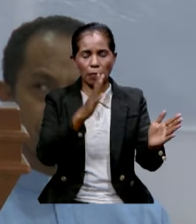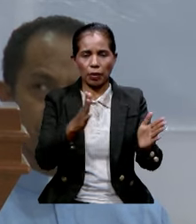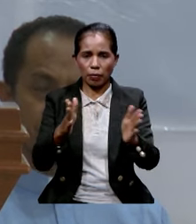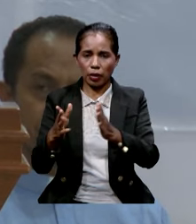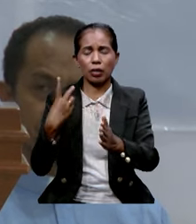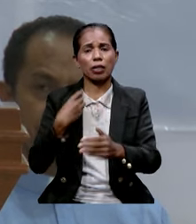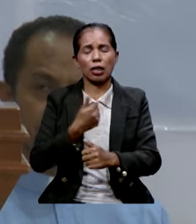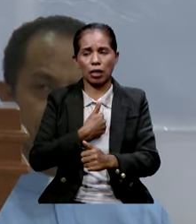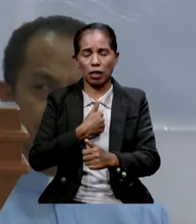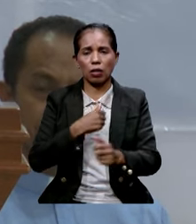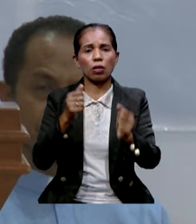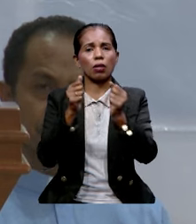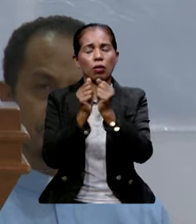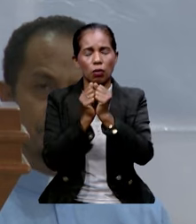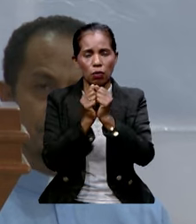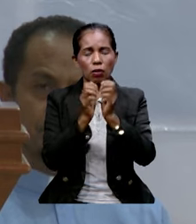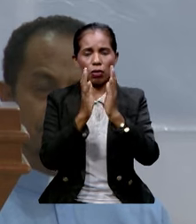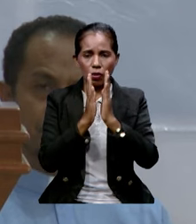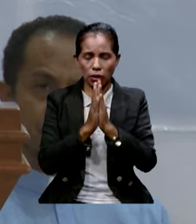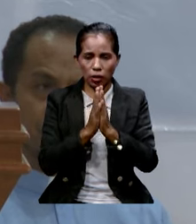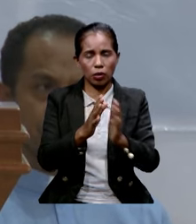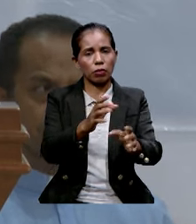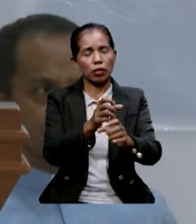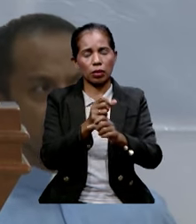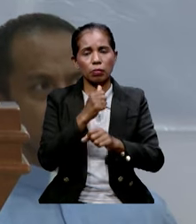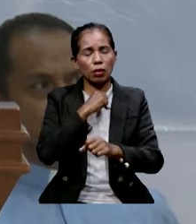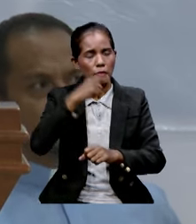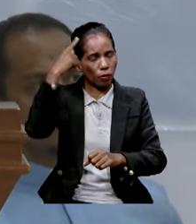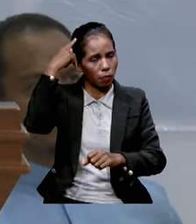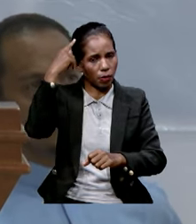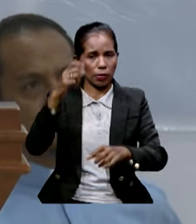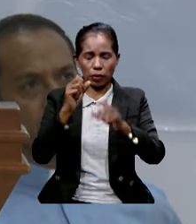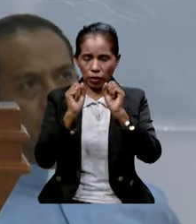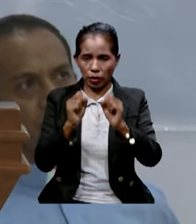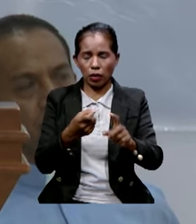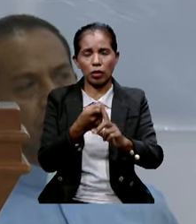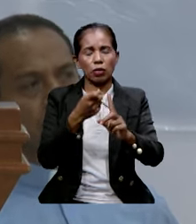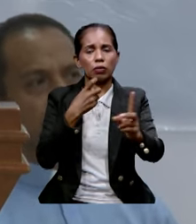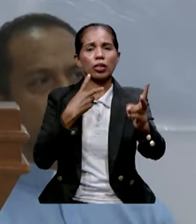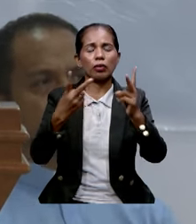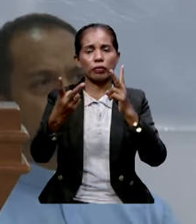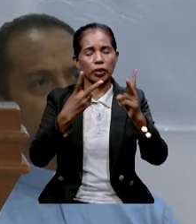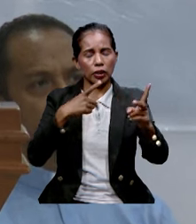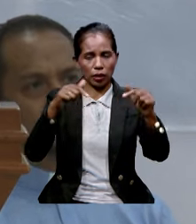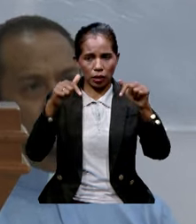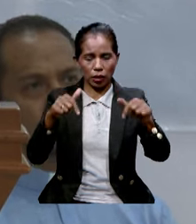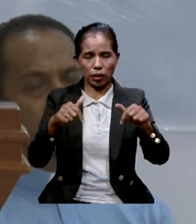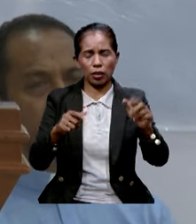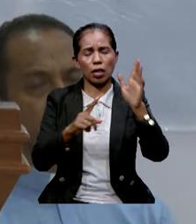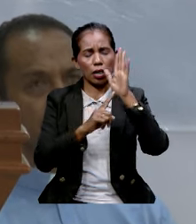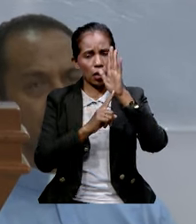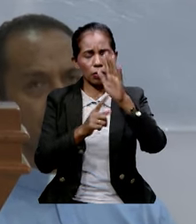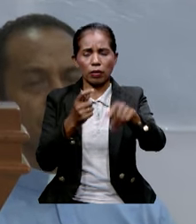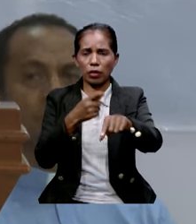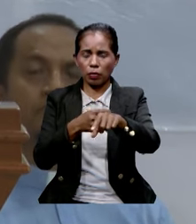an, ho oração, orisimu Santo Padre, a tu nune, lihusi visita idane, se sai momento